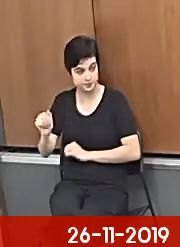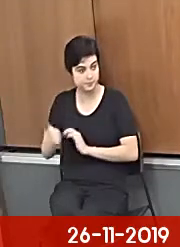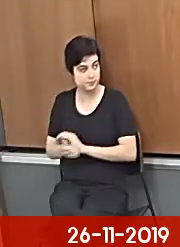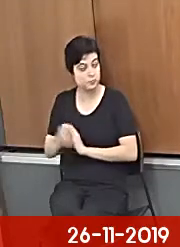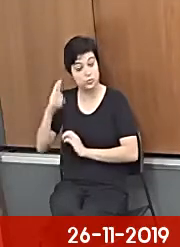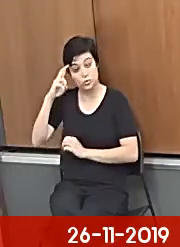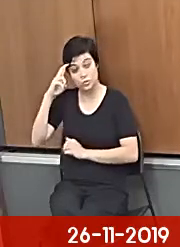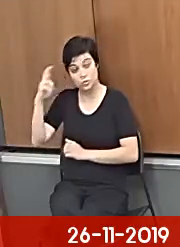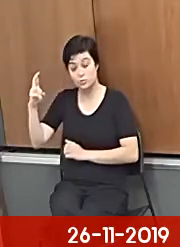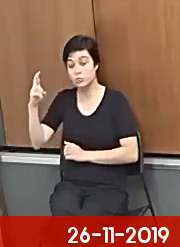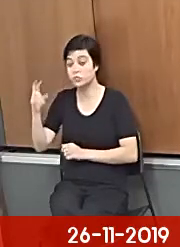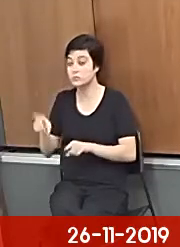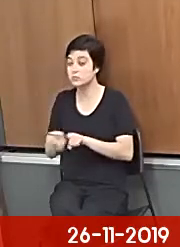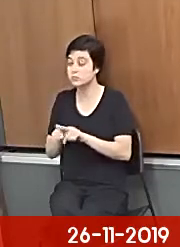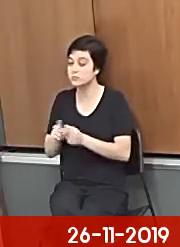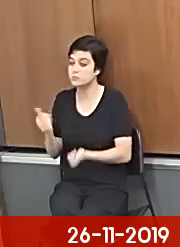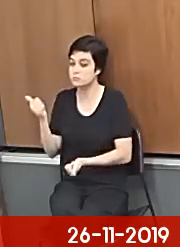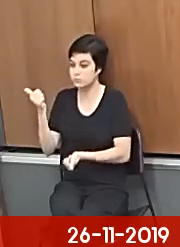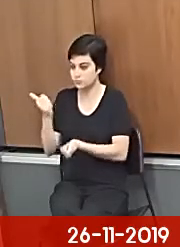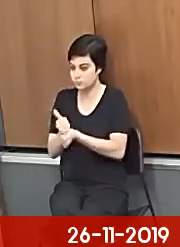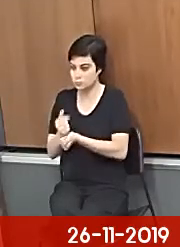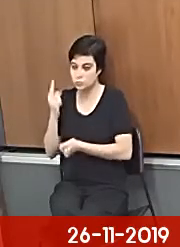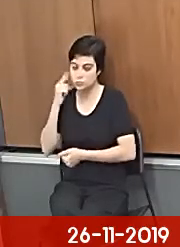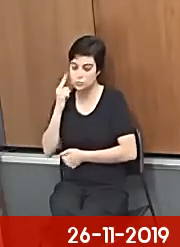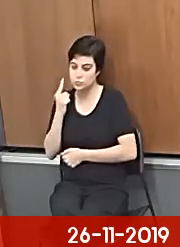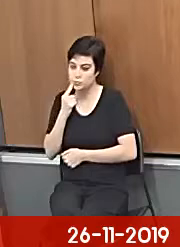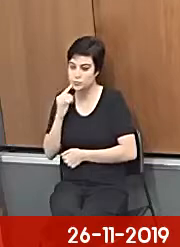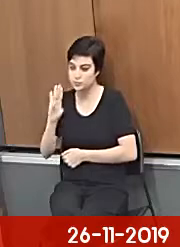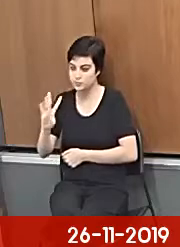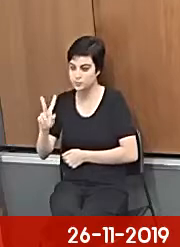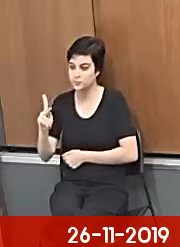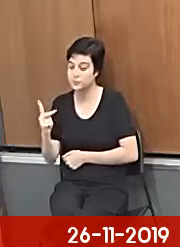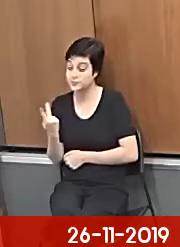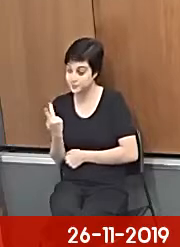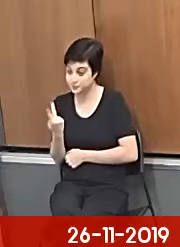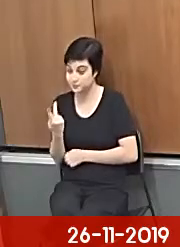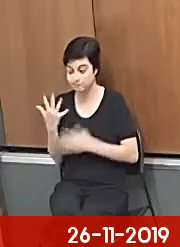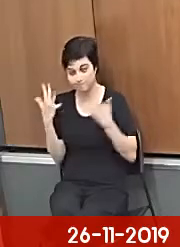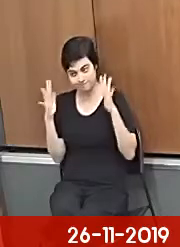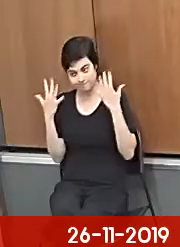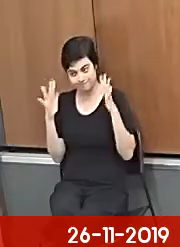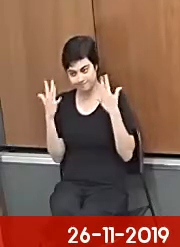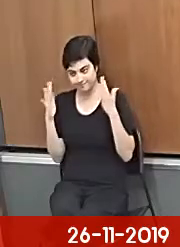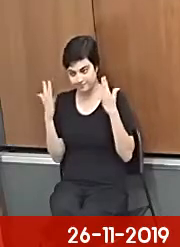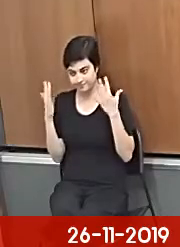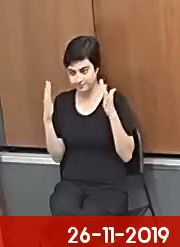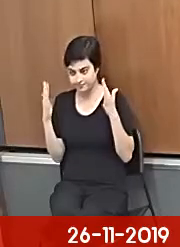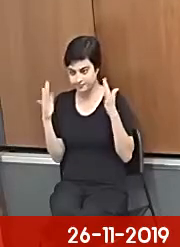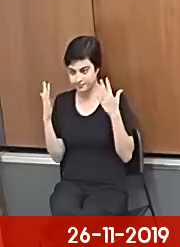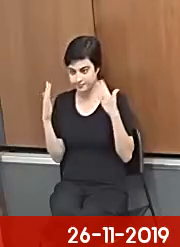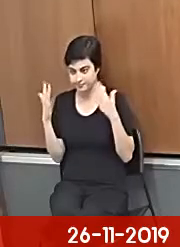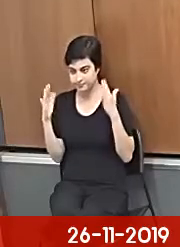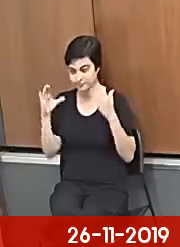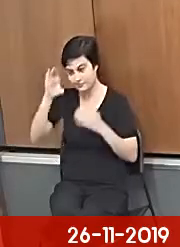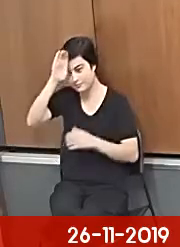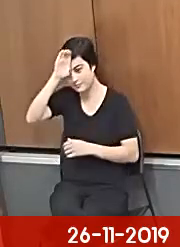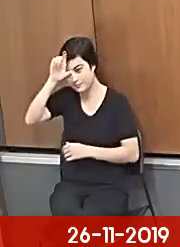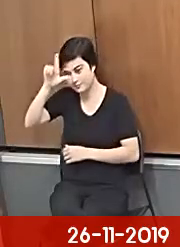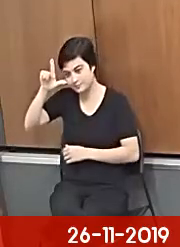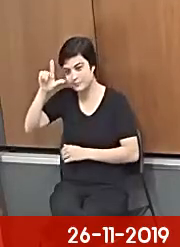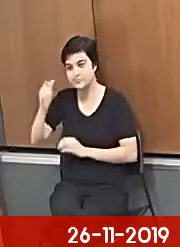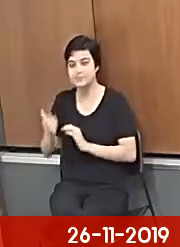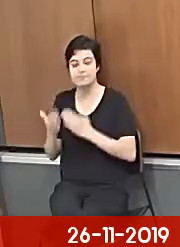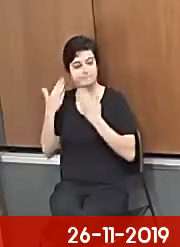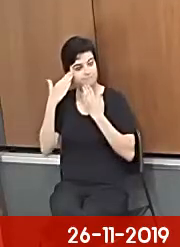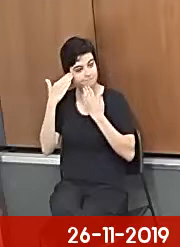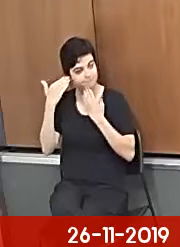administrativa da Sociedade dos Surdos de Belo Horizonte. Aplausos aí para nossa querida Clarissa, muito